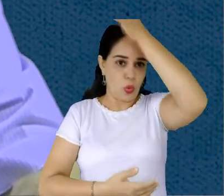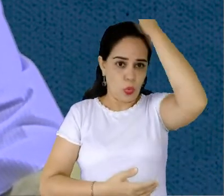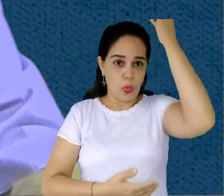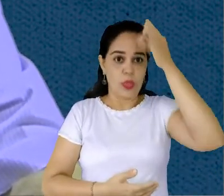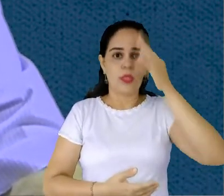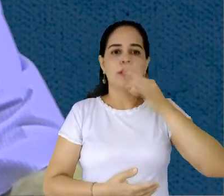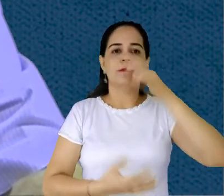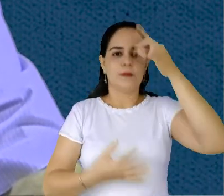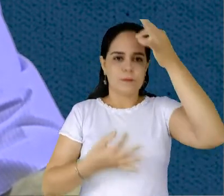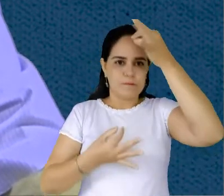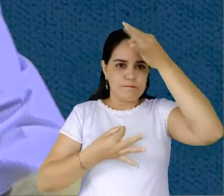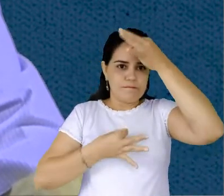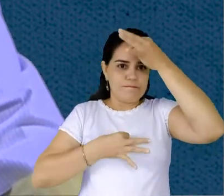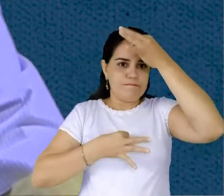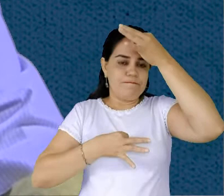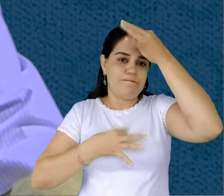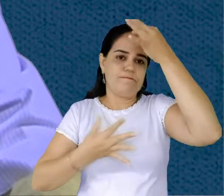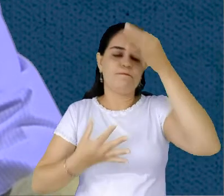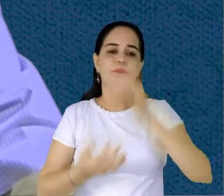pelo Espírito Santo.